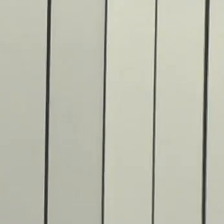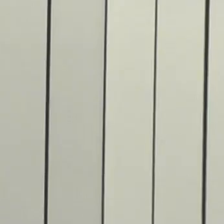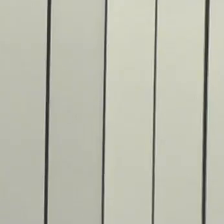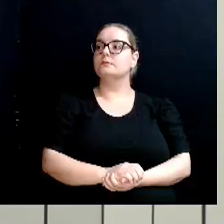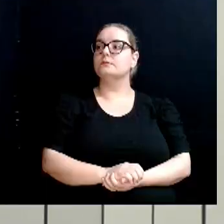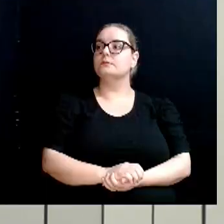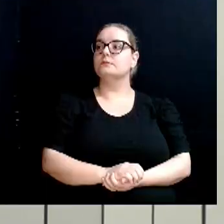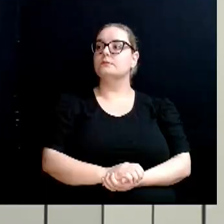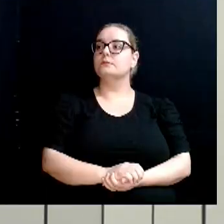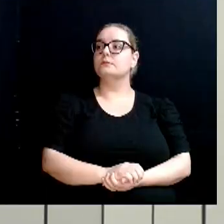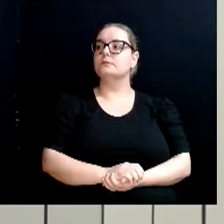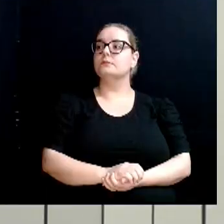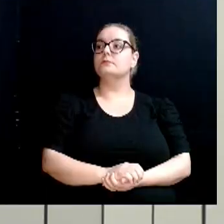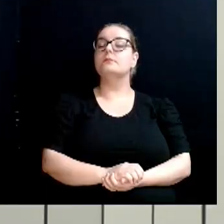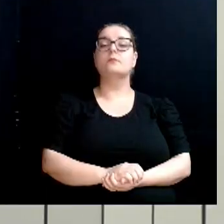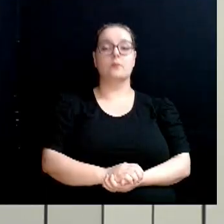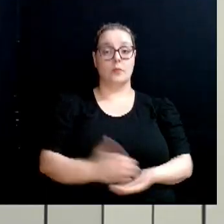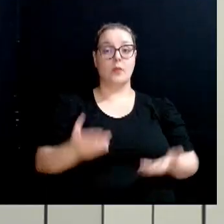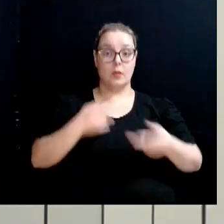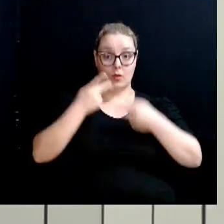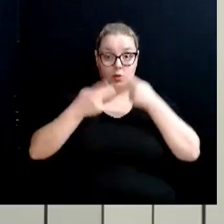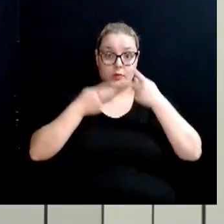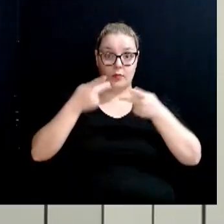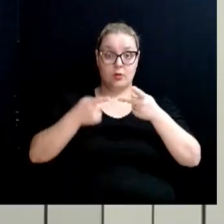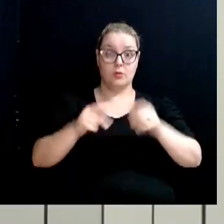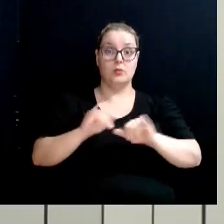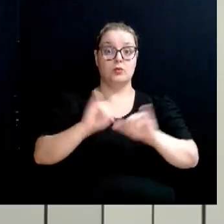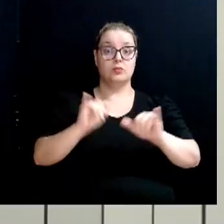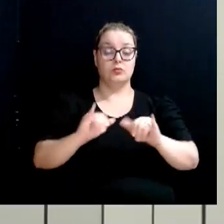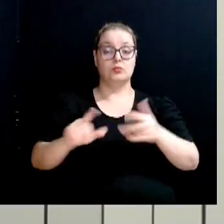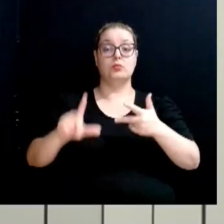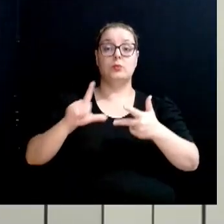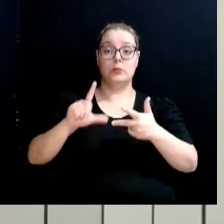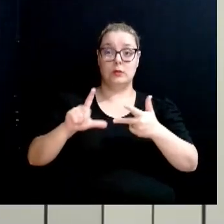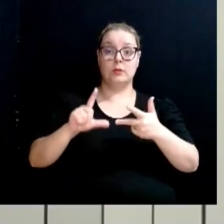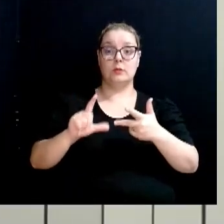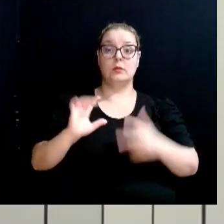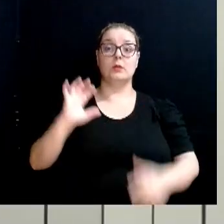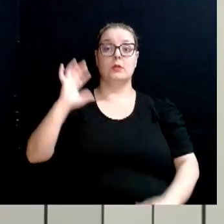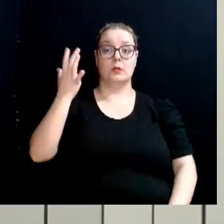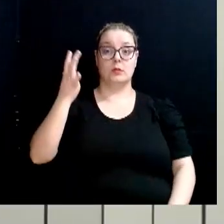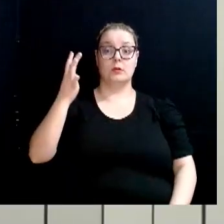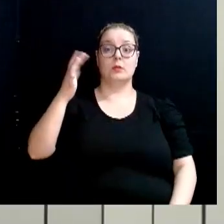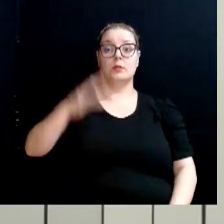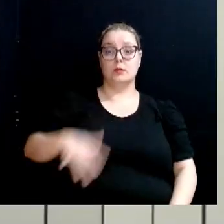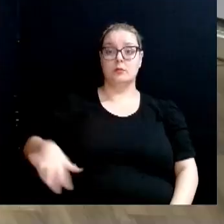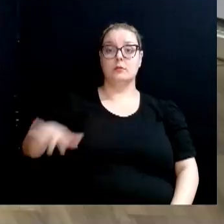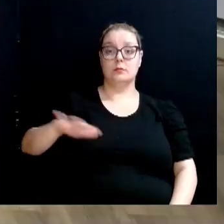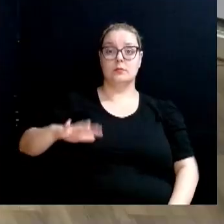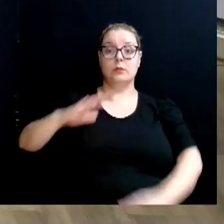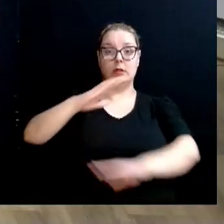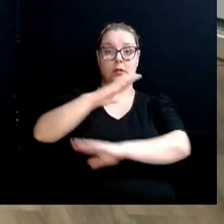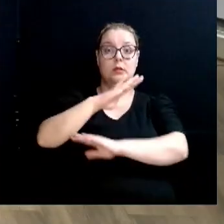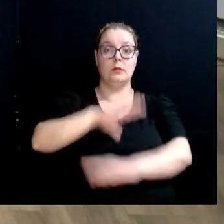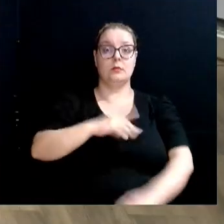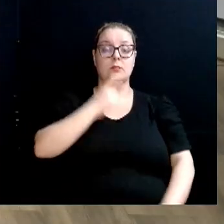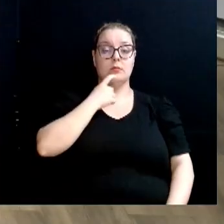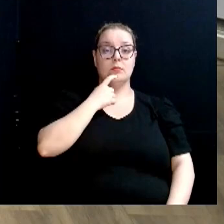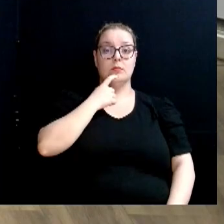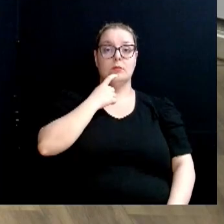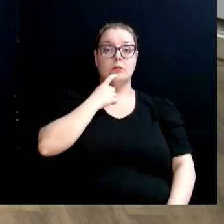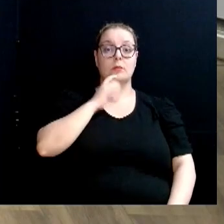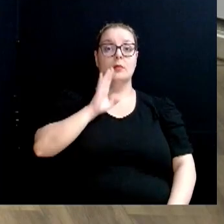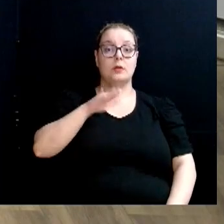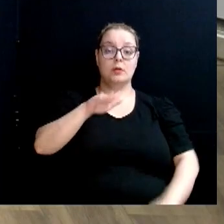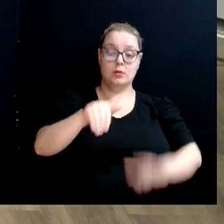E agora a gente vai falar das notícias do Legislativo que acontece na Câmara Municipal de Campinas. E eu vou já acionar